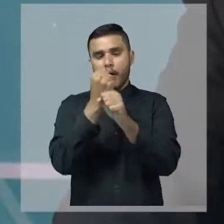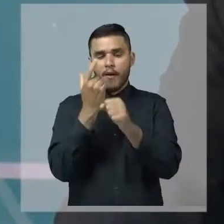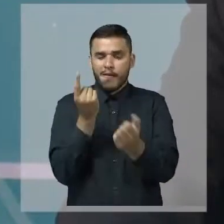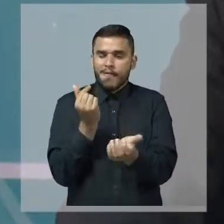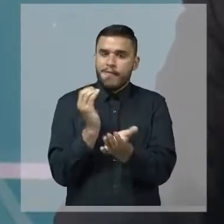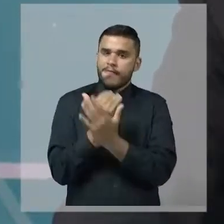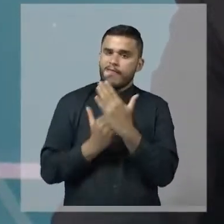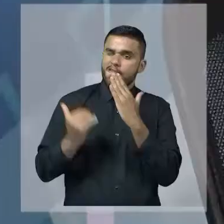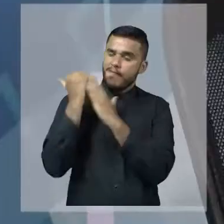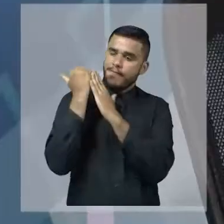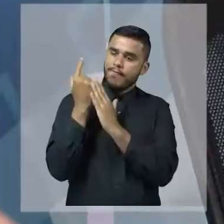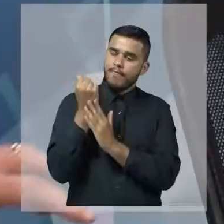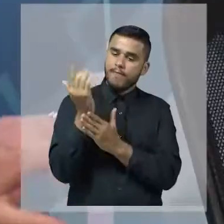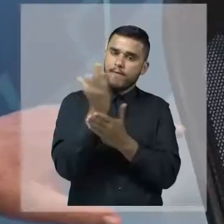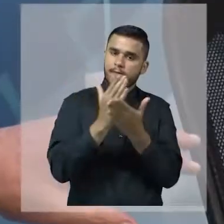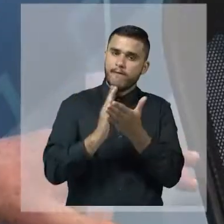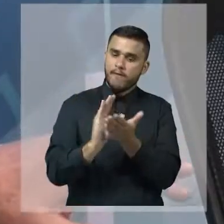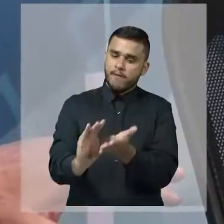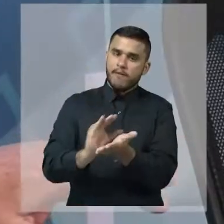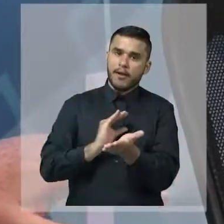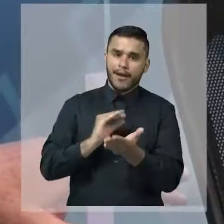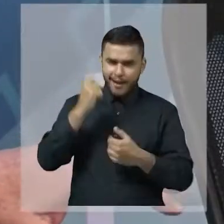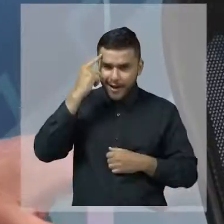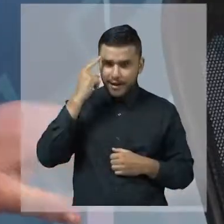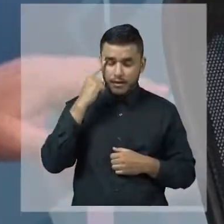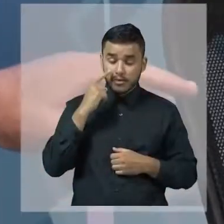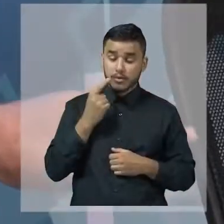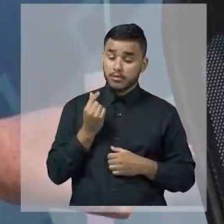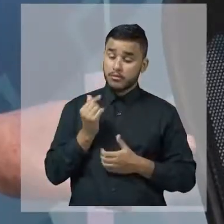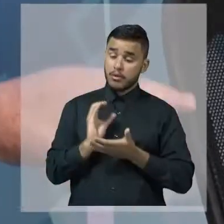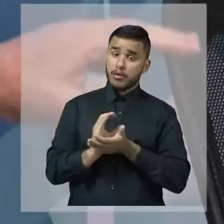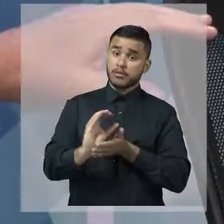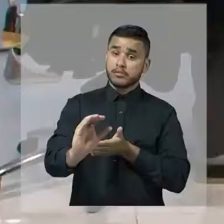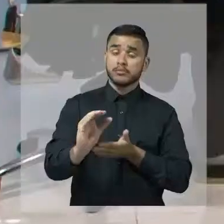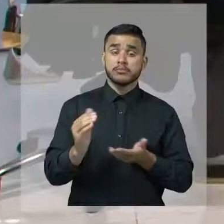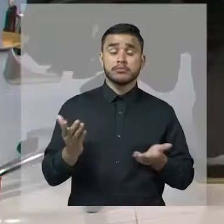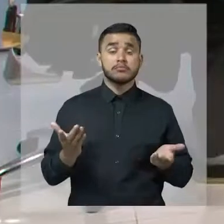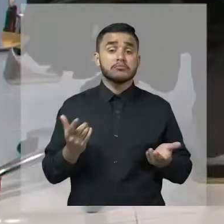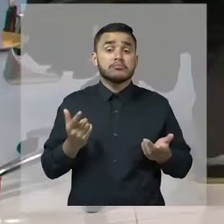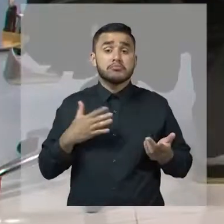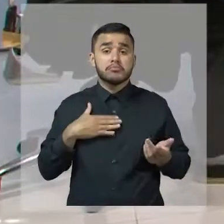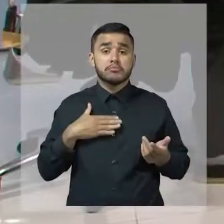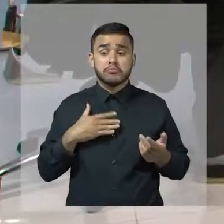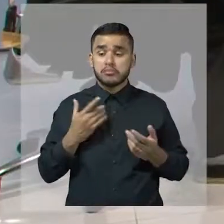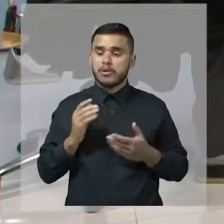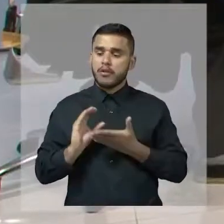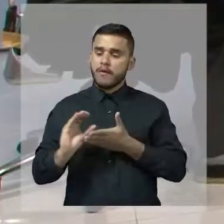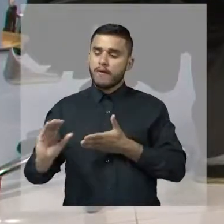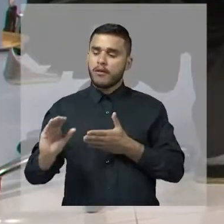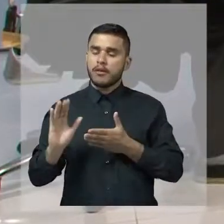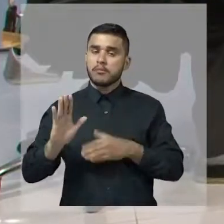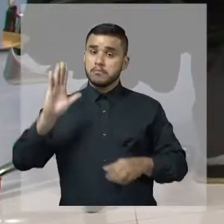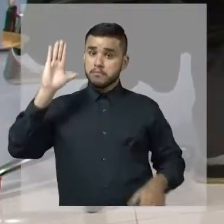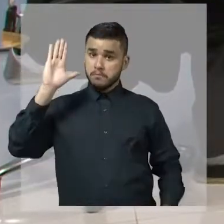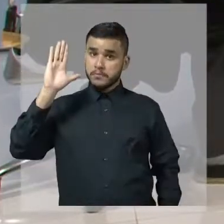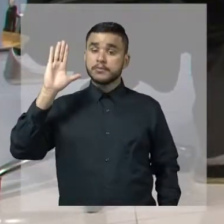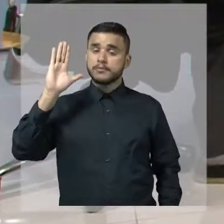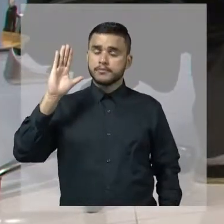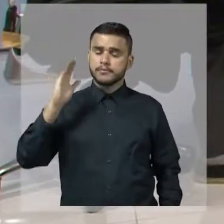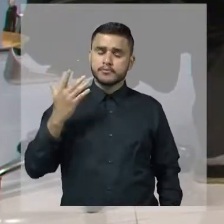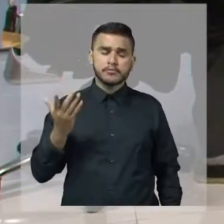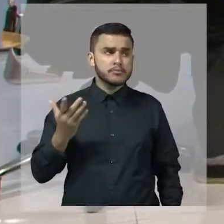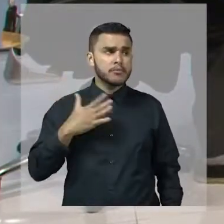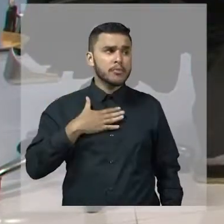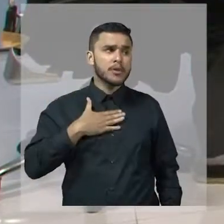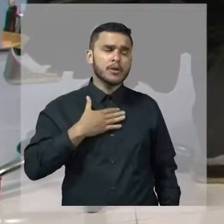for, e destinou esse dinheiro, ou parte dele, para financiar uma campanha eleitoral. O